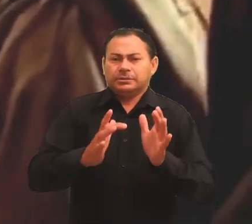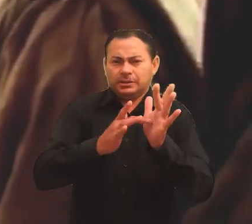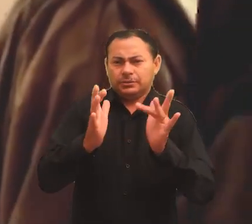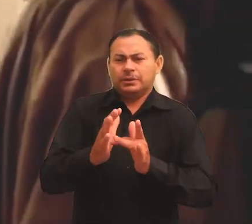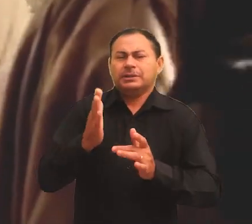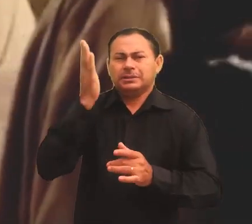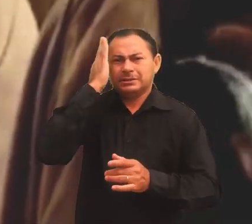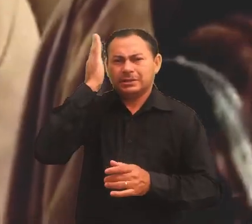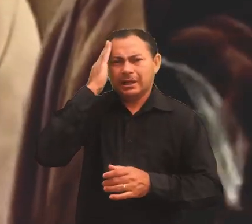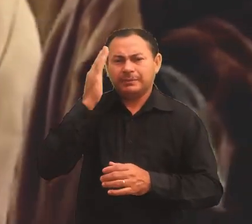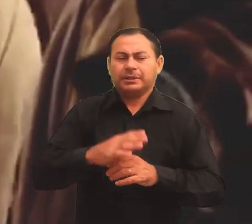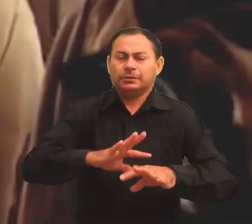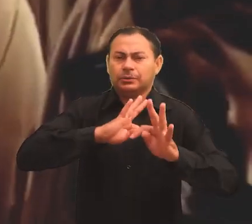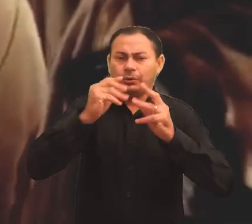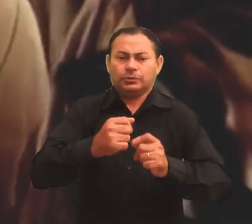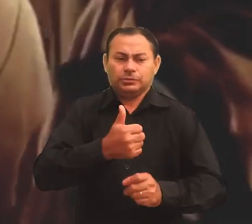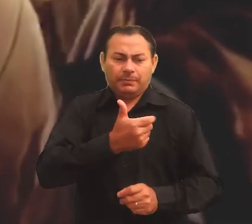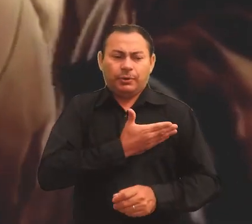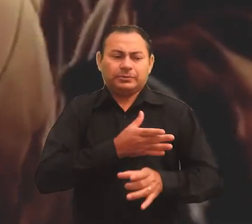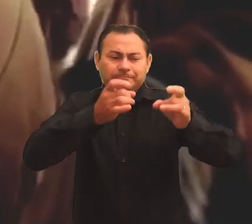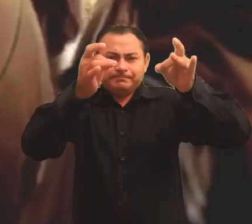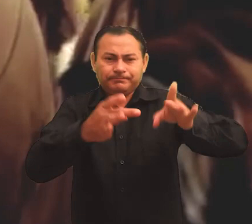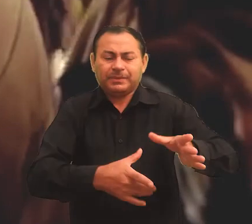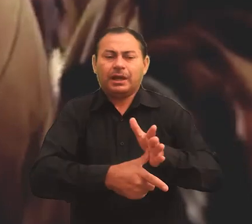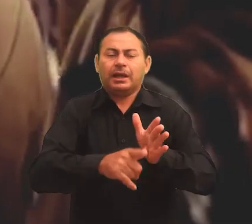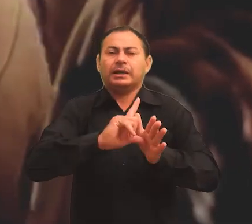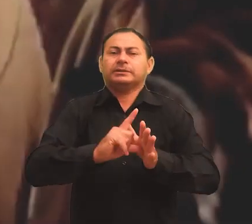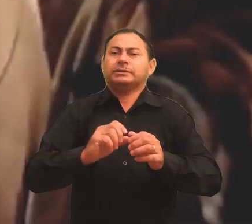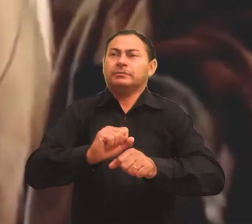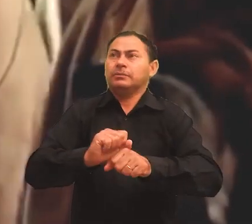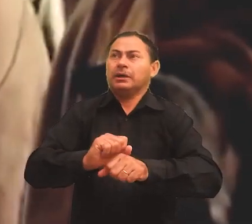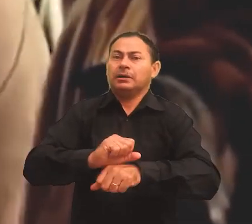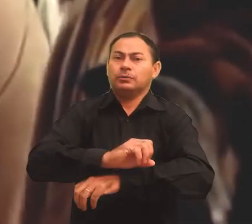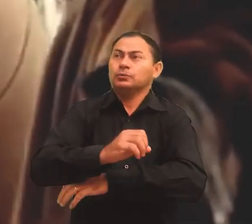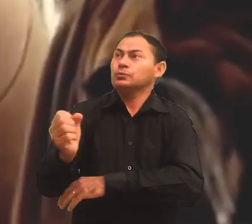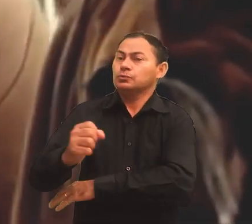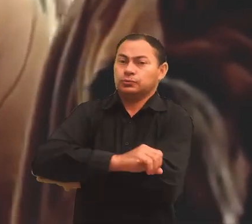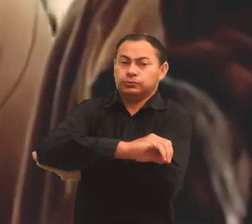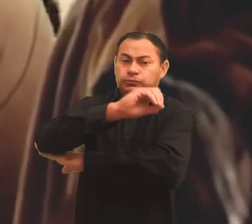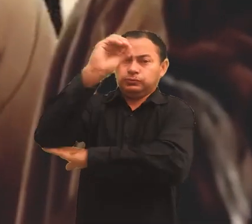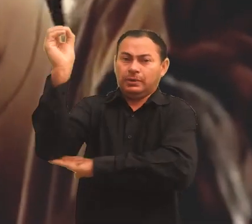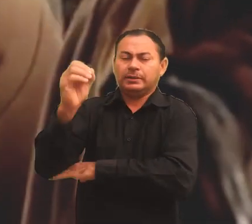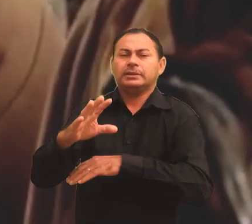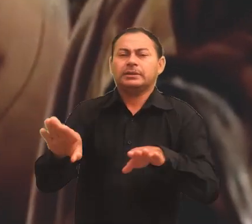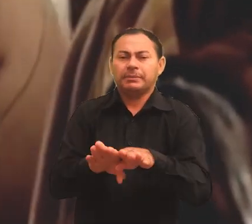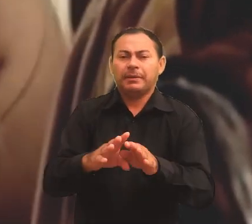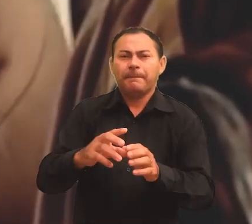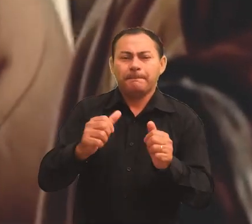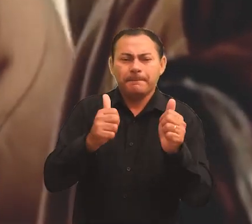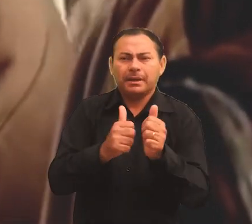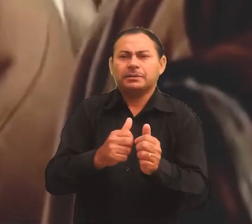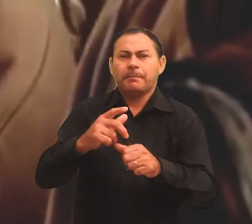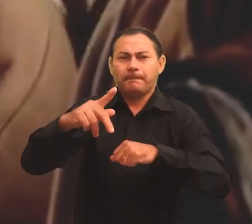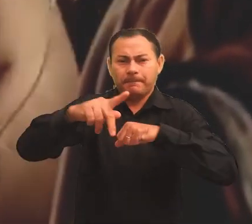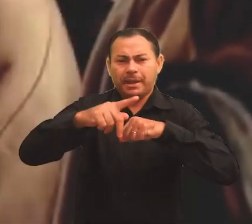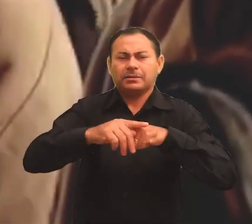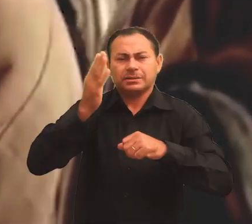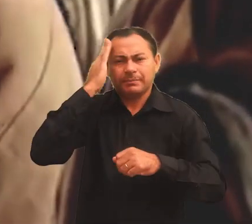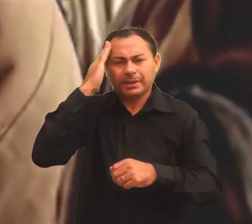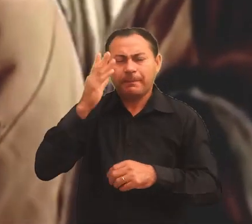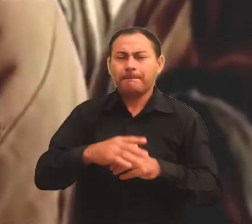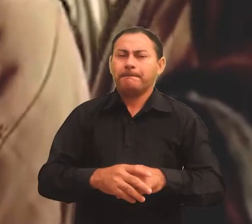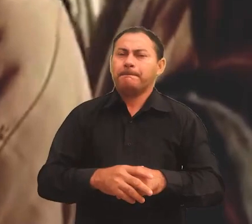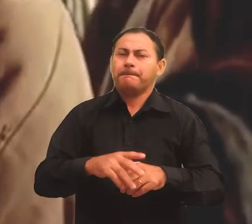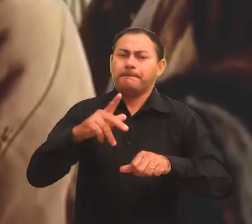os apóstolos vão abandoná-lo, vão fugir antes que amanheça. E também sabe que Pedro está prestes a negá-lo. Jesus